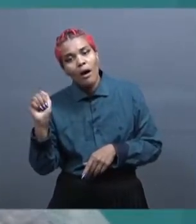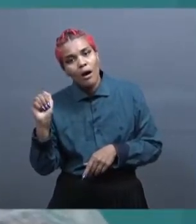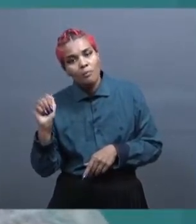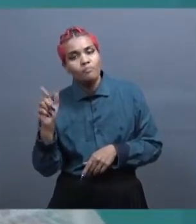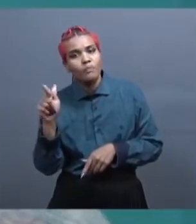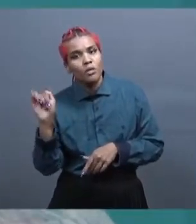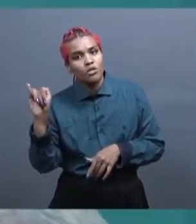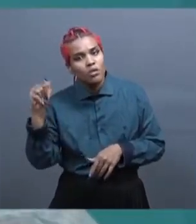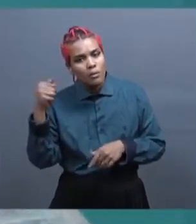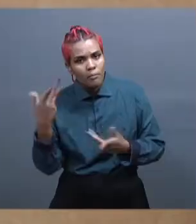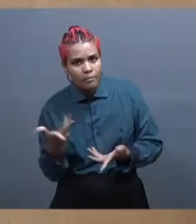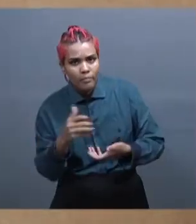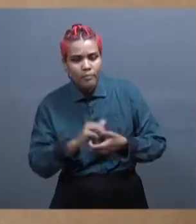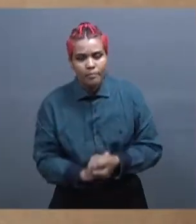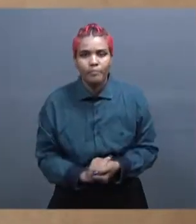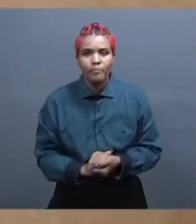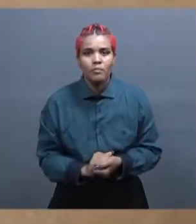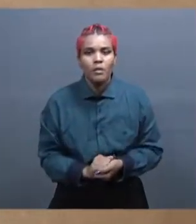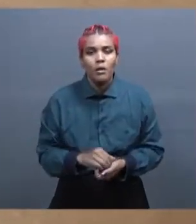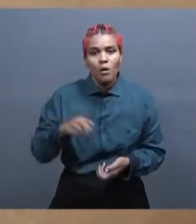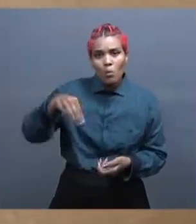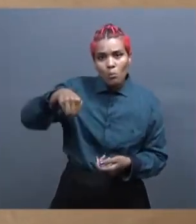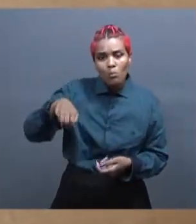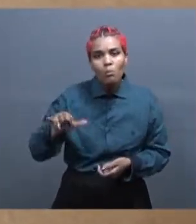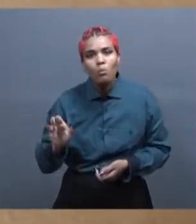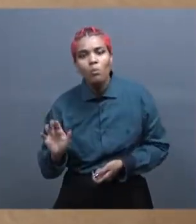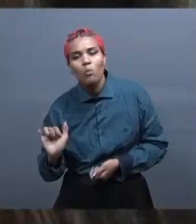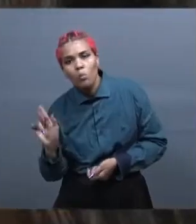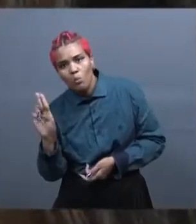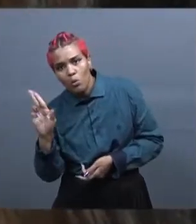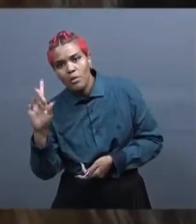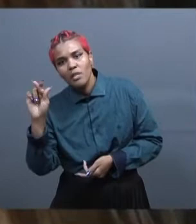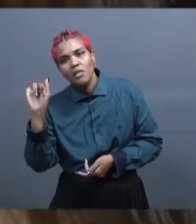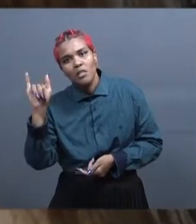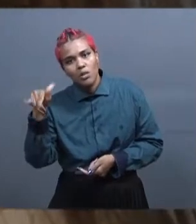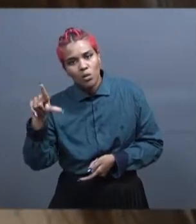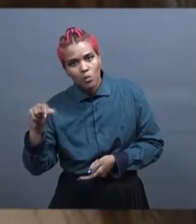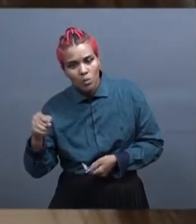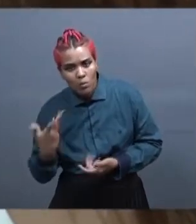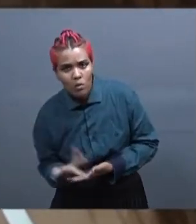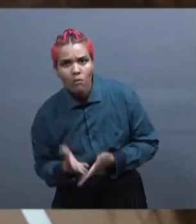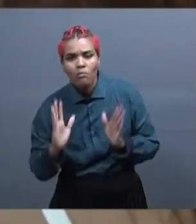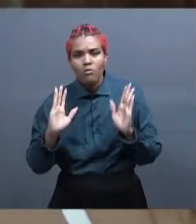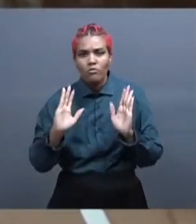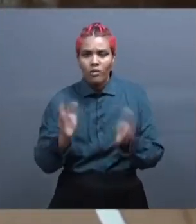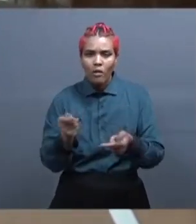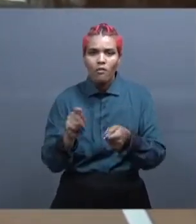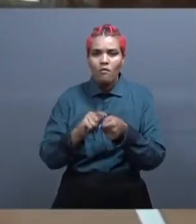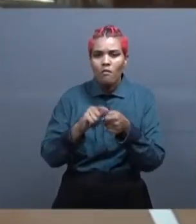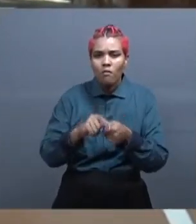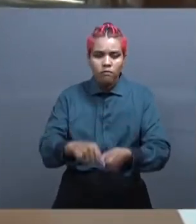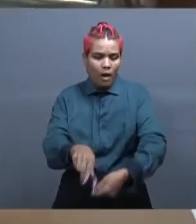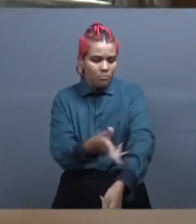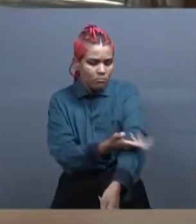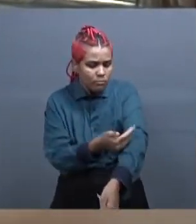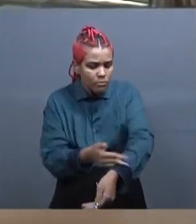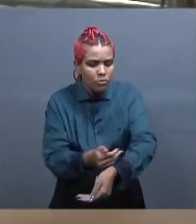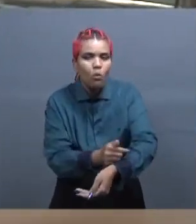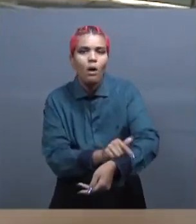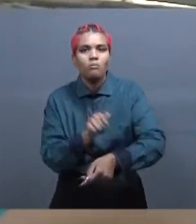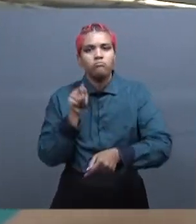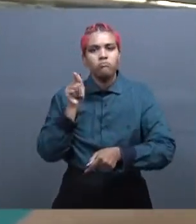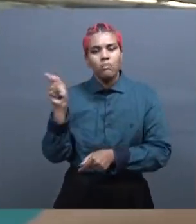tatuador profissional foi quem fez a tatuí talita ele já possui uma vasta experiência quando o assunto é